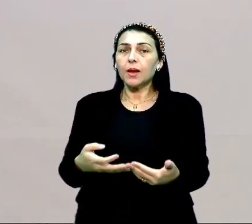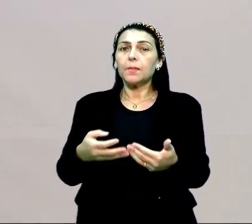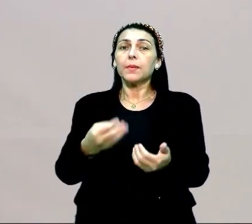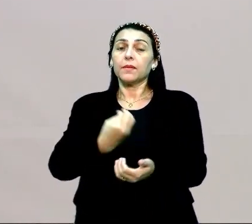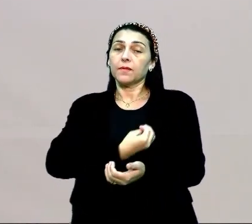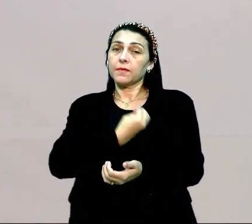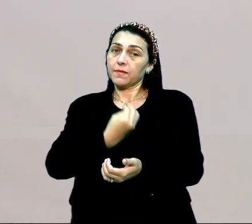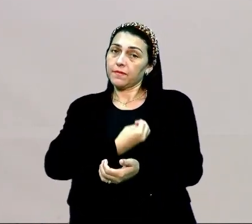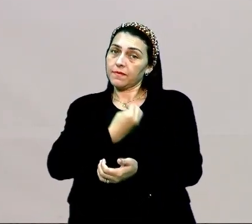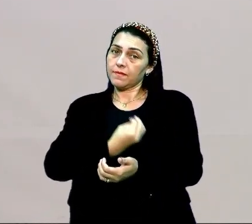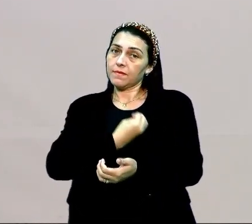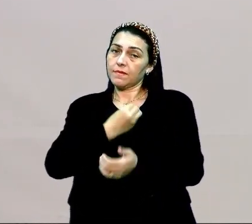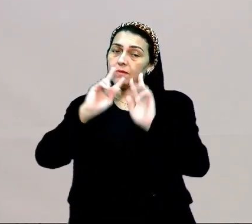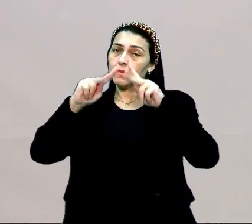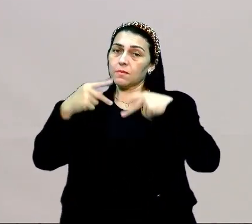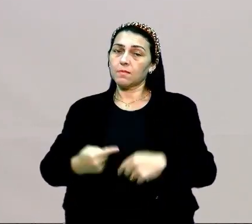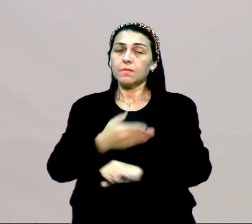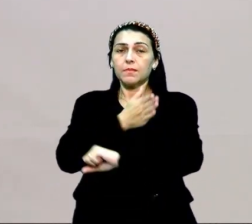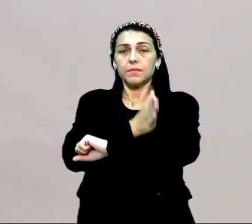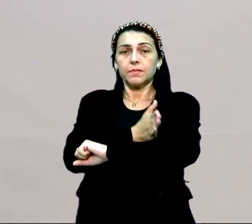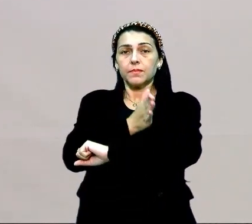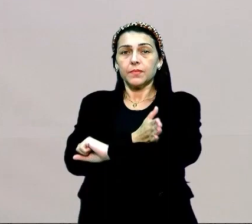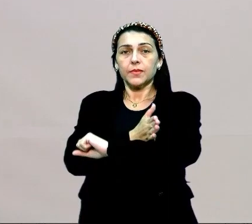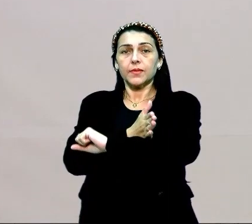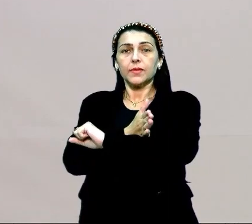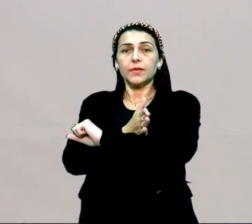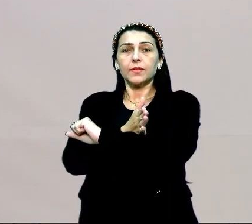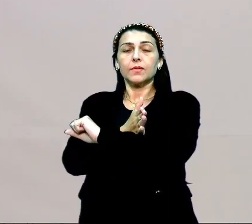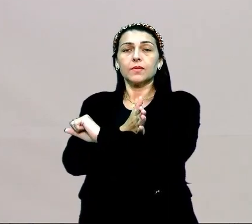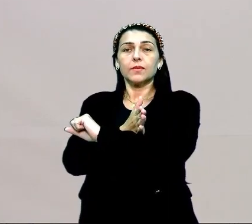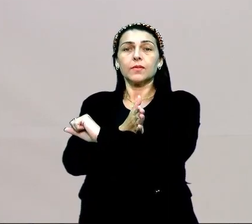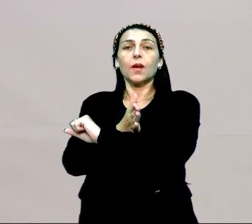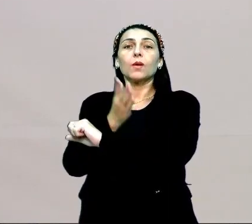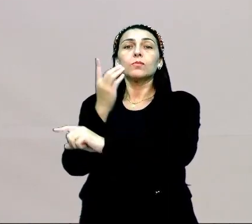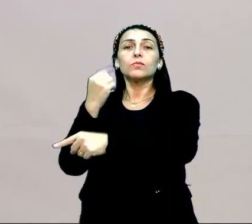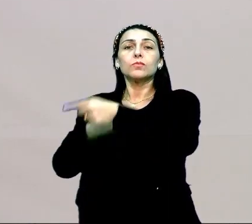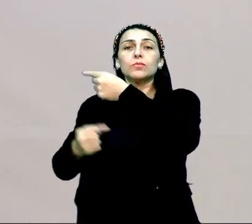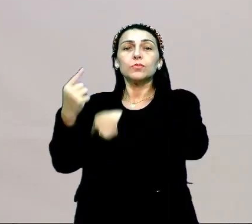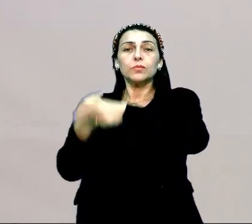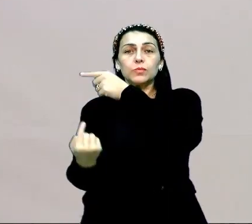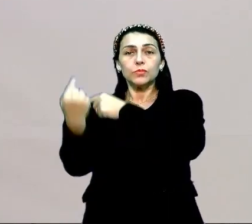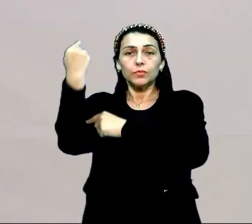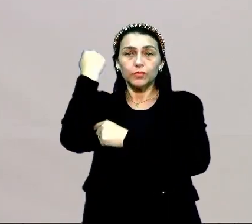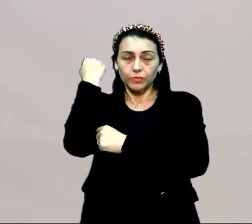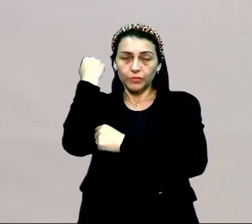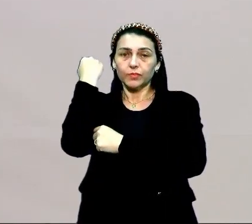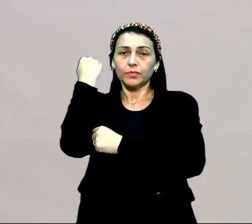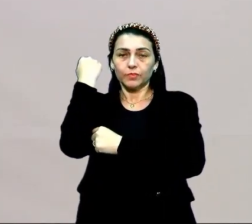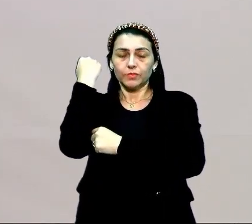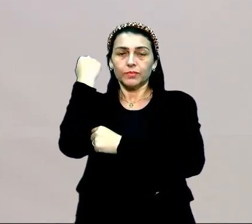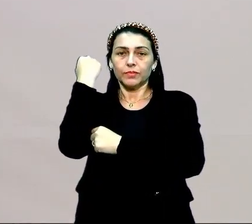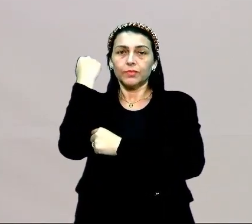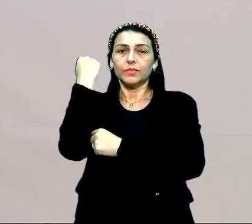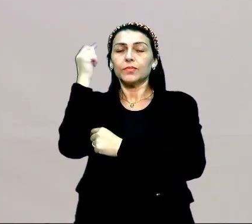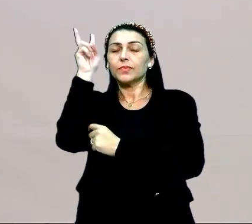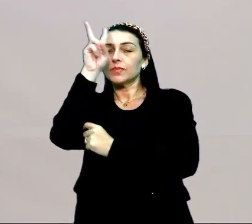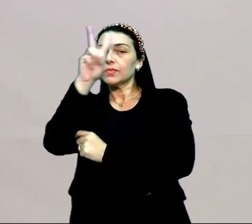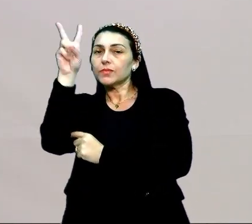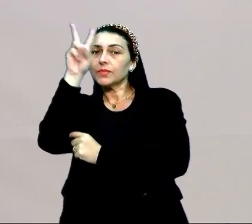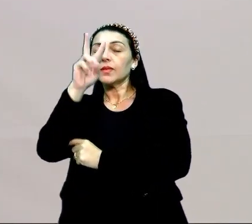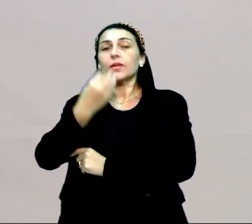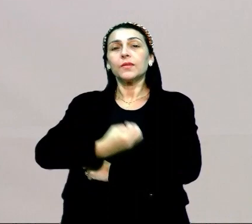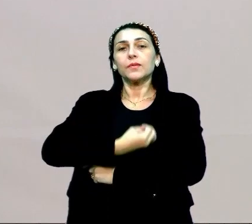na Idade Média. Então a gente vai dar uma retrocedida na história e vamos tratar da